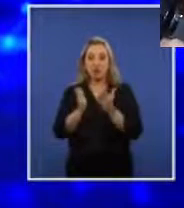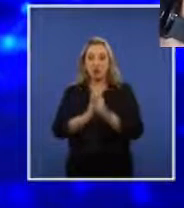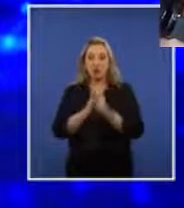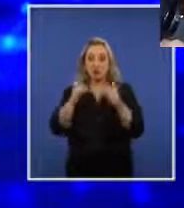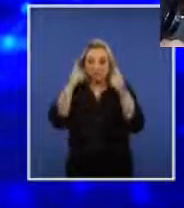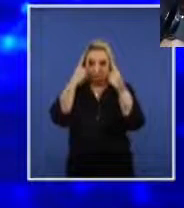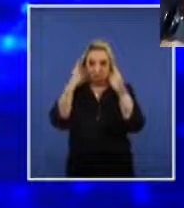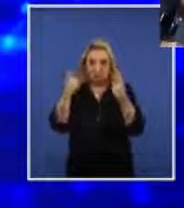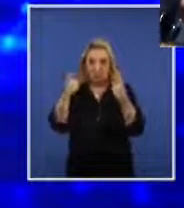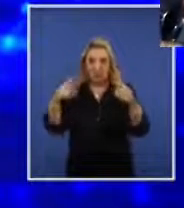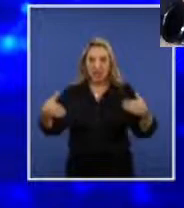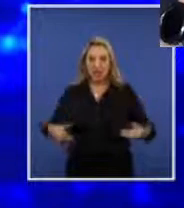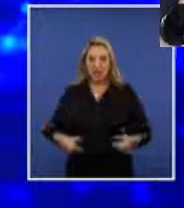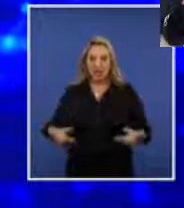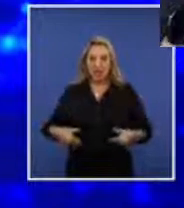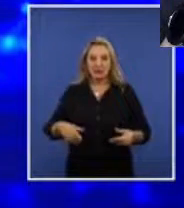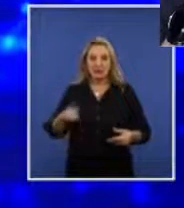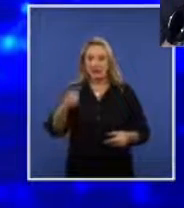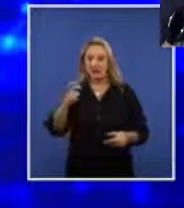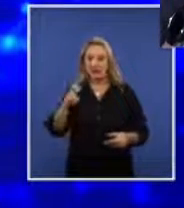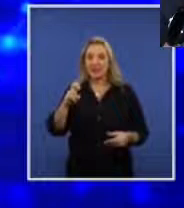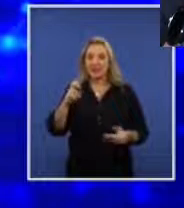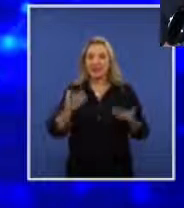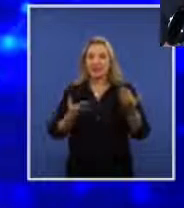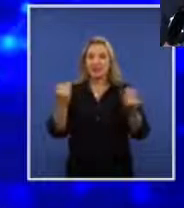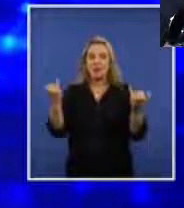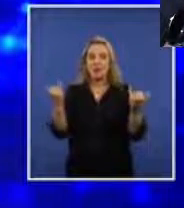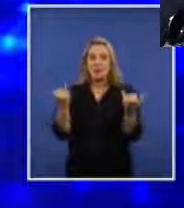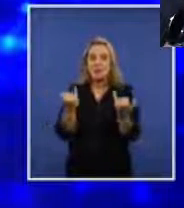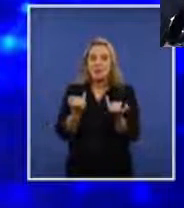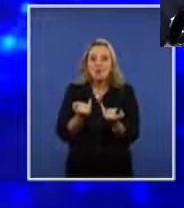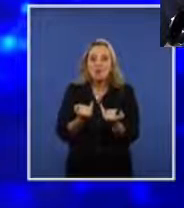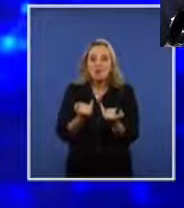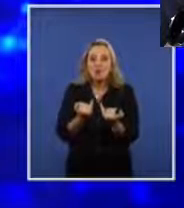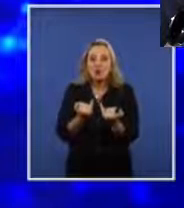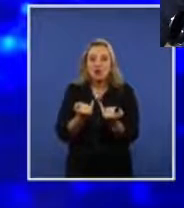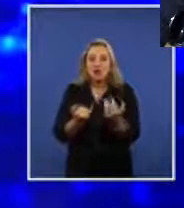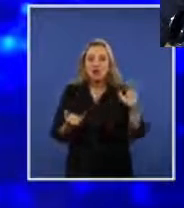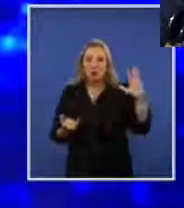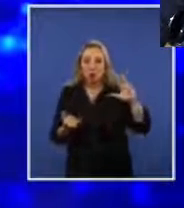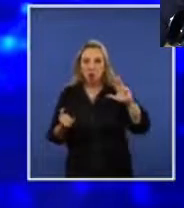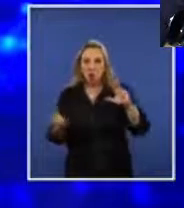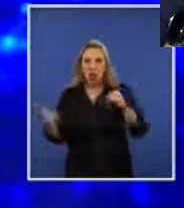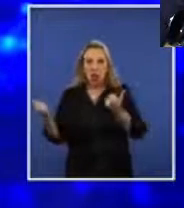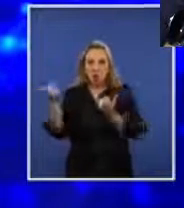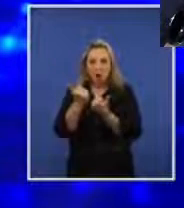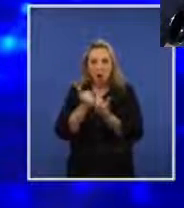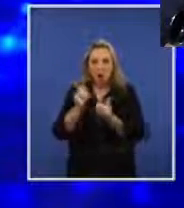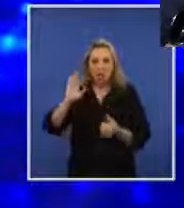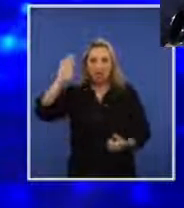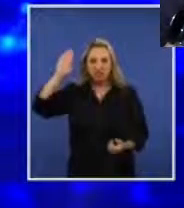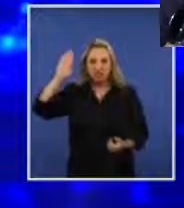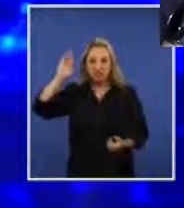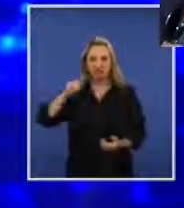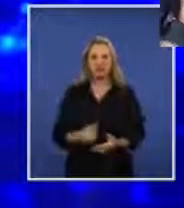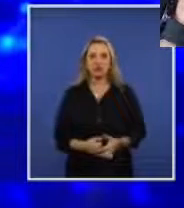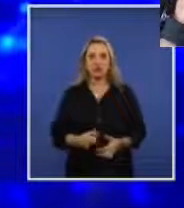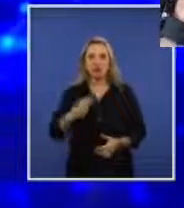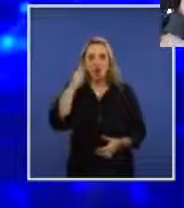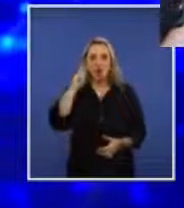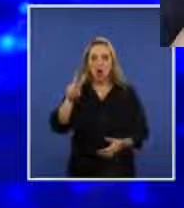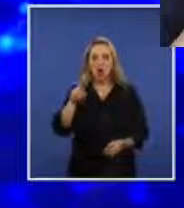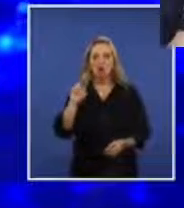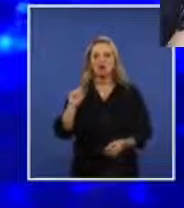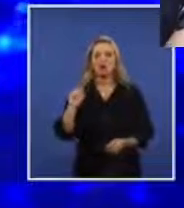violência, pesando em média 15 quilos a menos. E o Lula apoiou essas candidaturas. Olha para onde